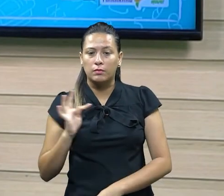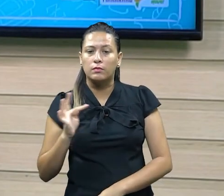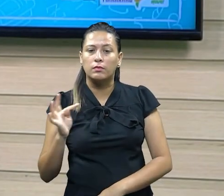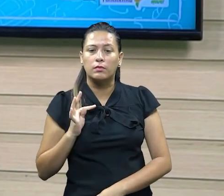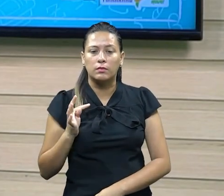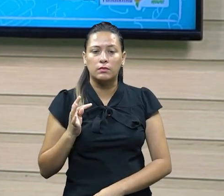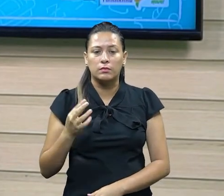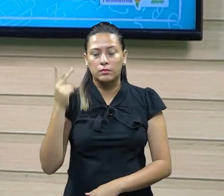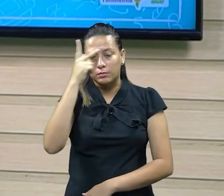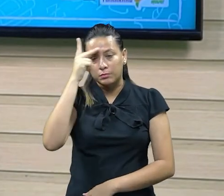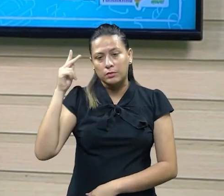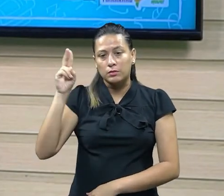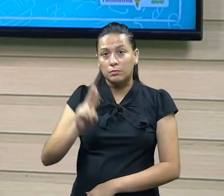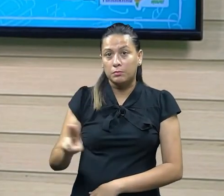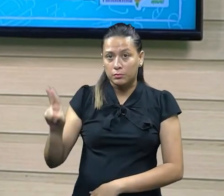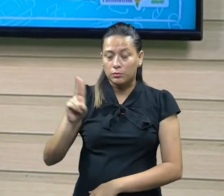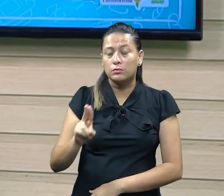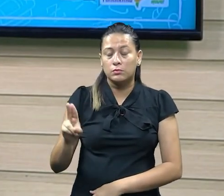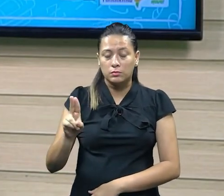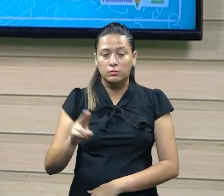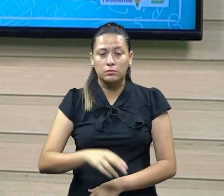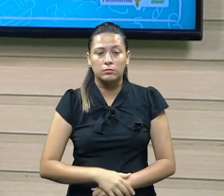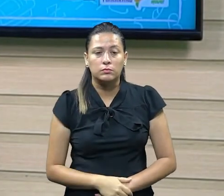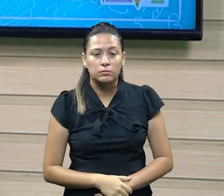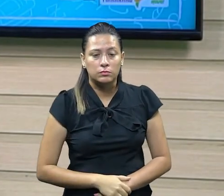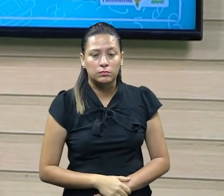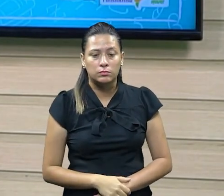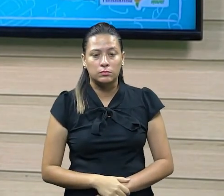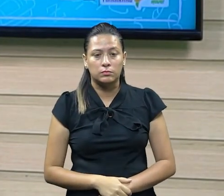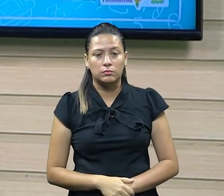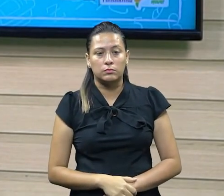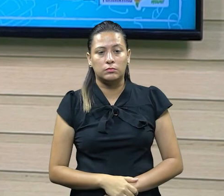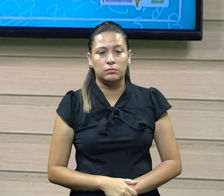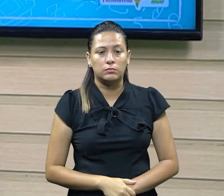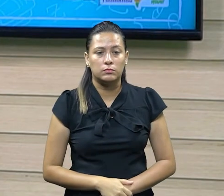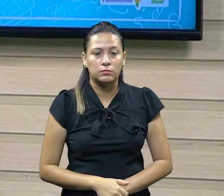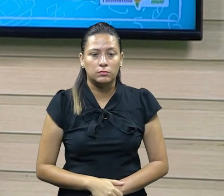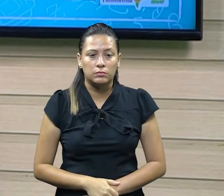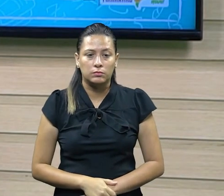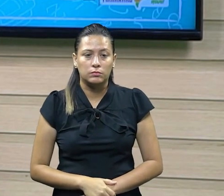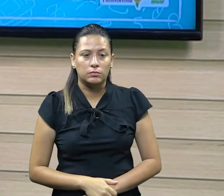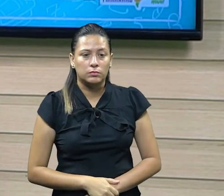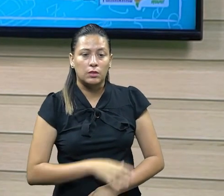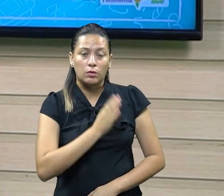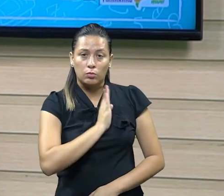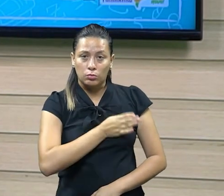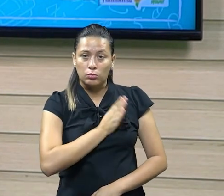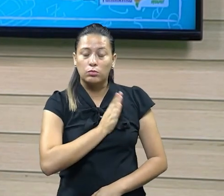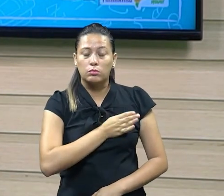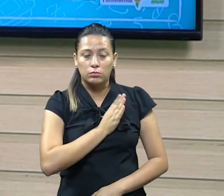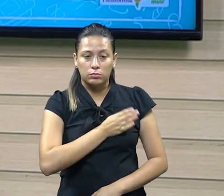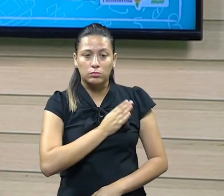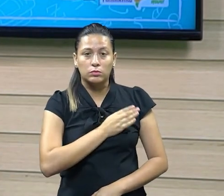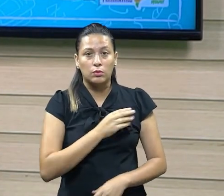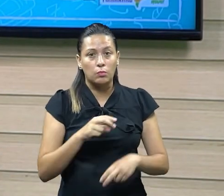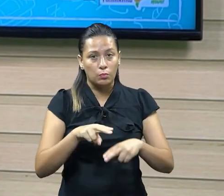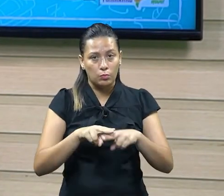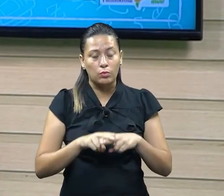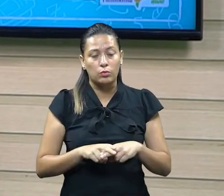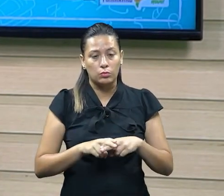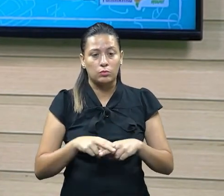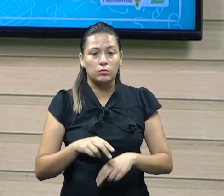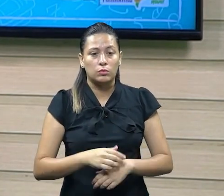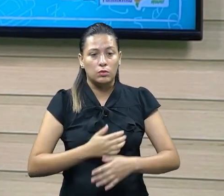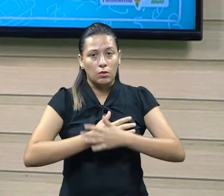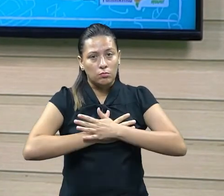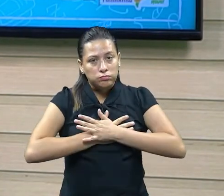fazer com que aquele fluxo sanguíneo permaneça, tá, que é devido à pulsação do coração. Então, por isso a massagem